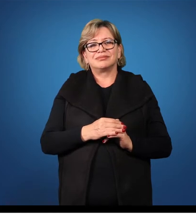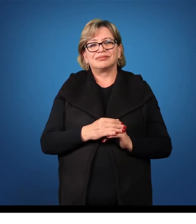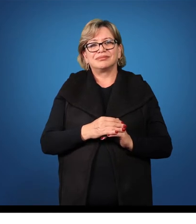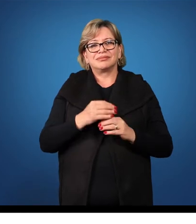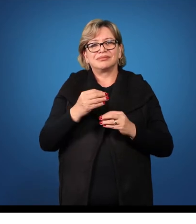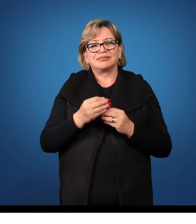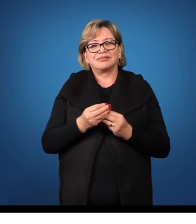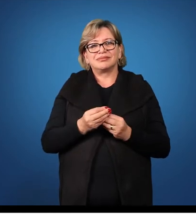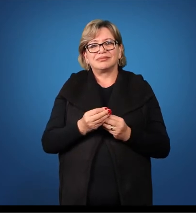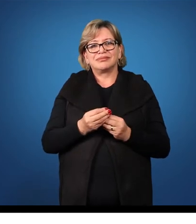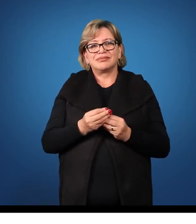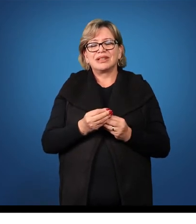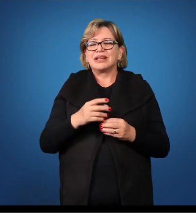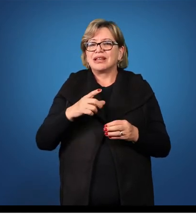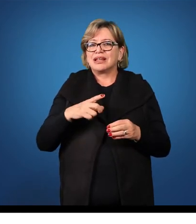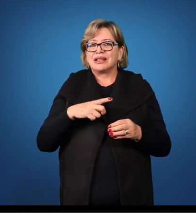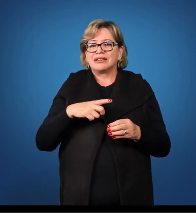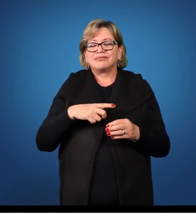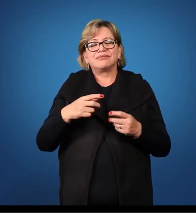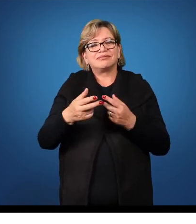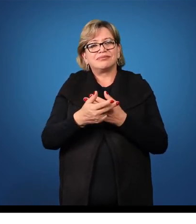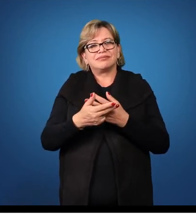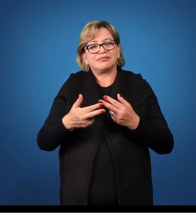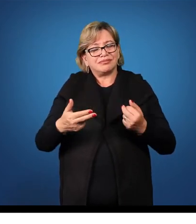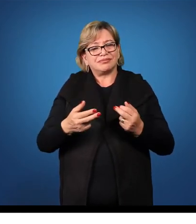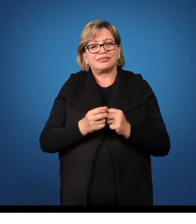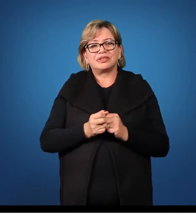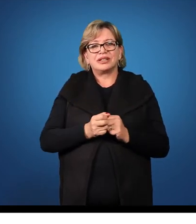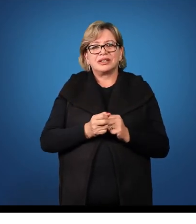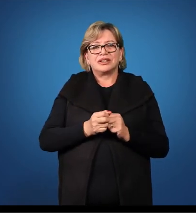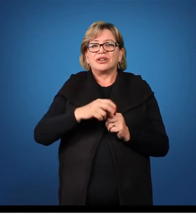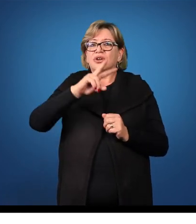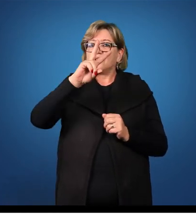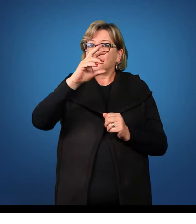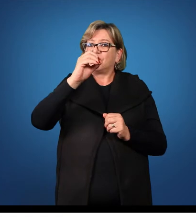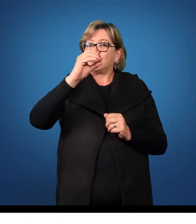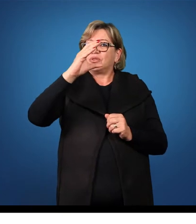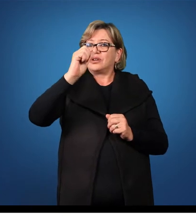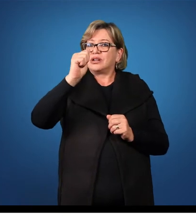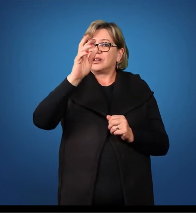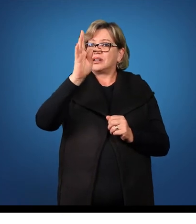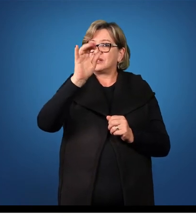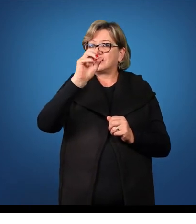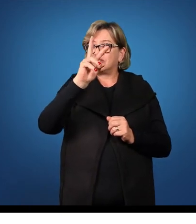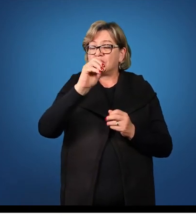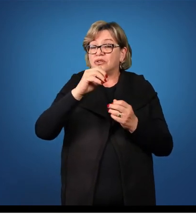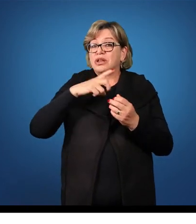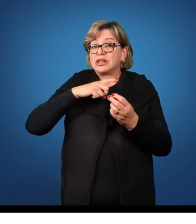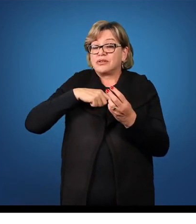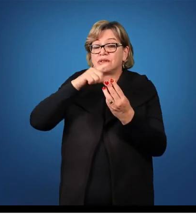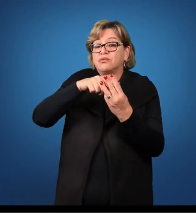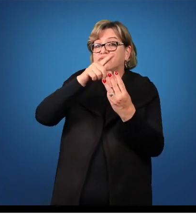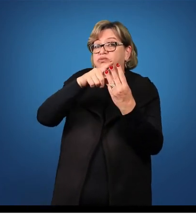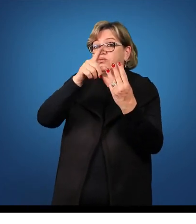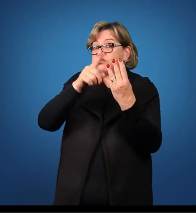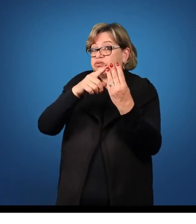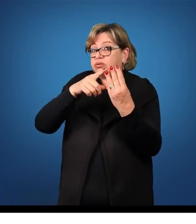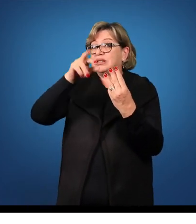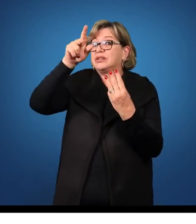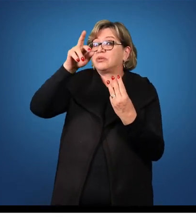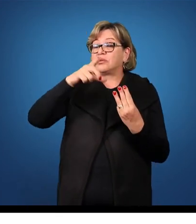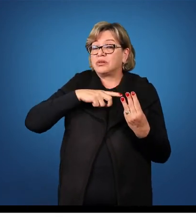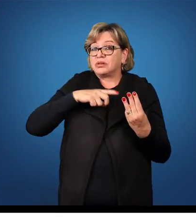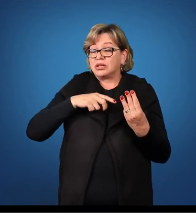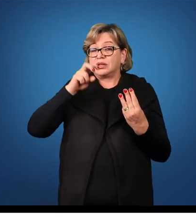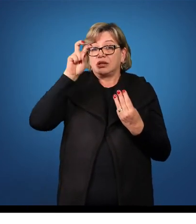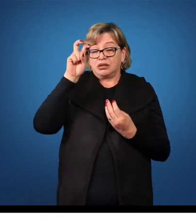os ativos plural provocativo diz também os três casos iguais aqui na quinta de inclinação e no